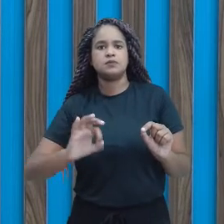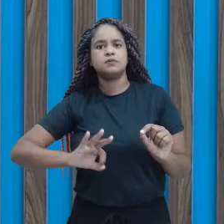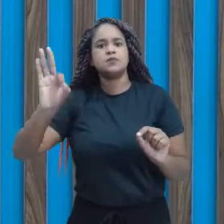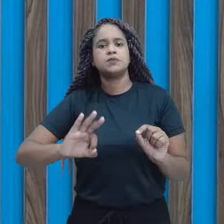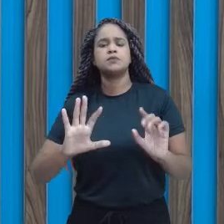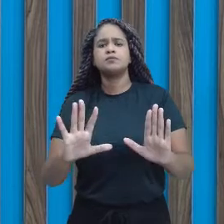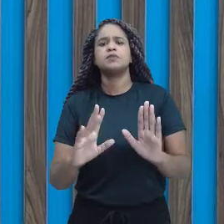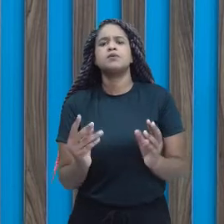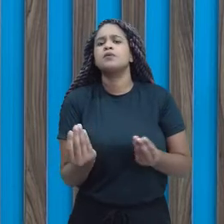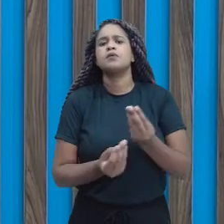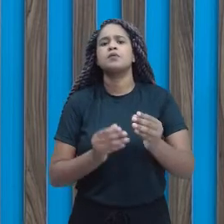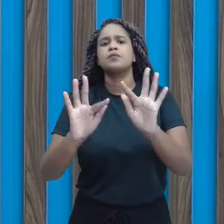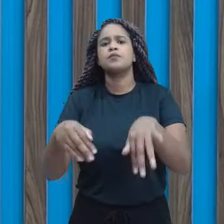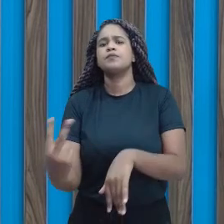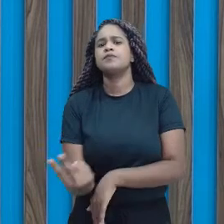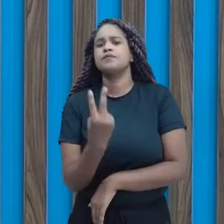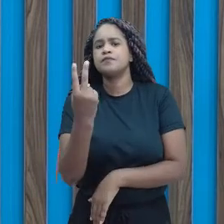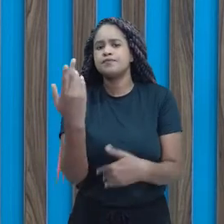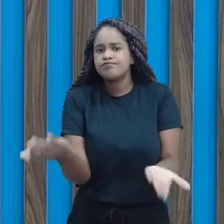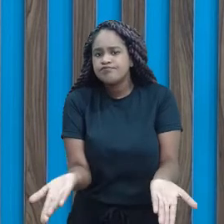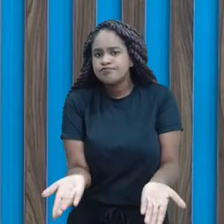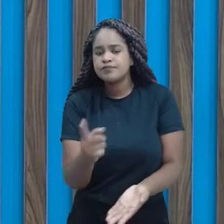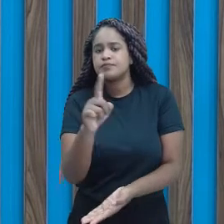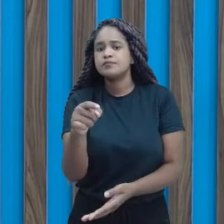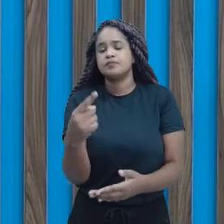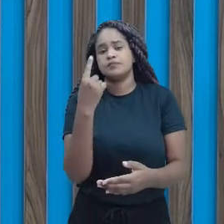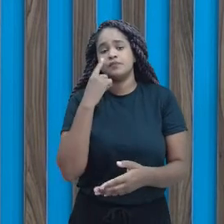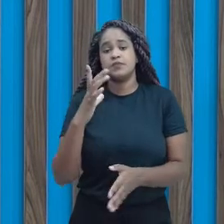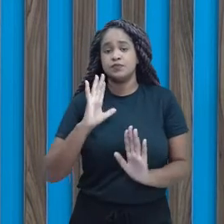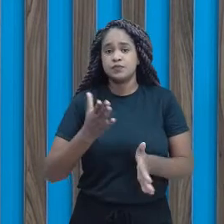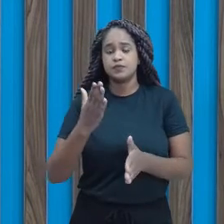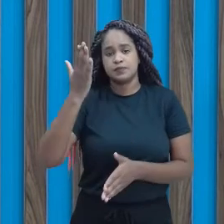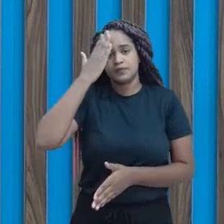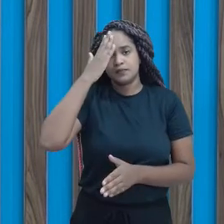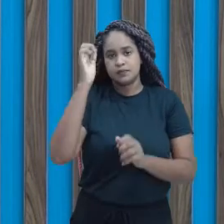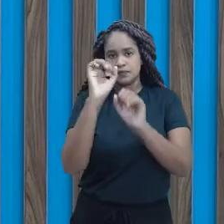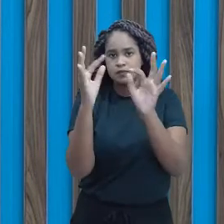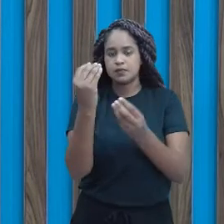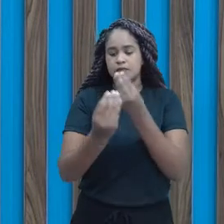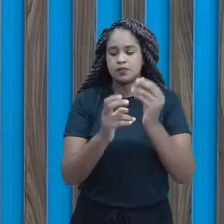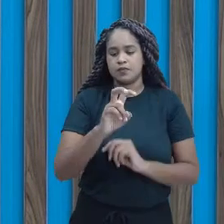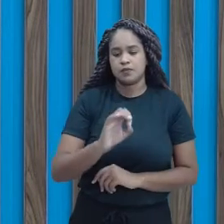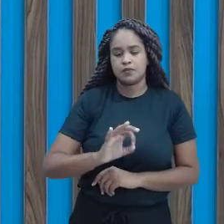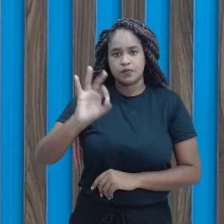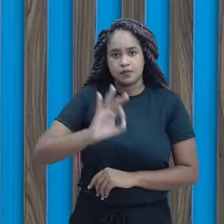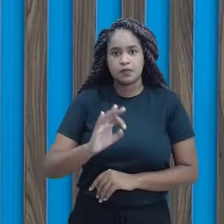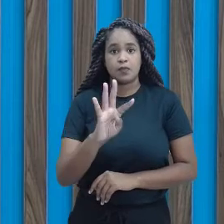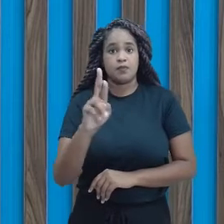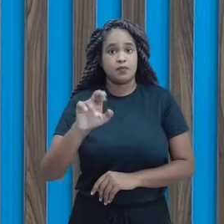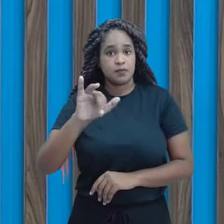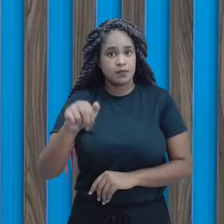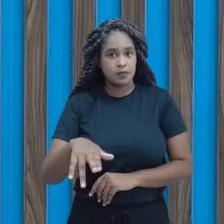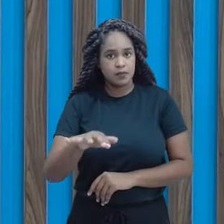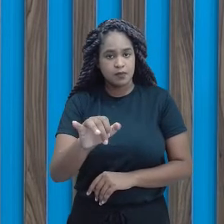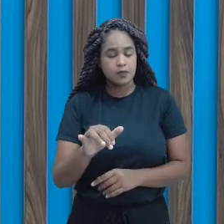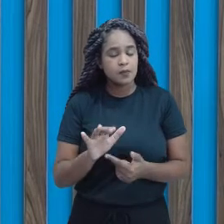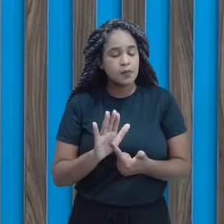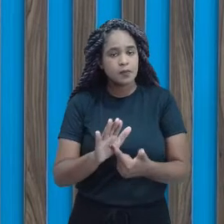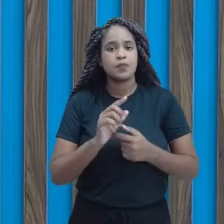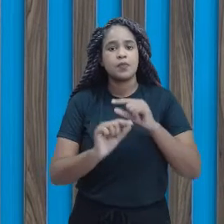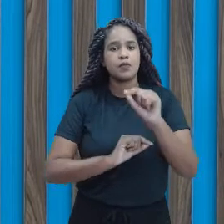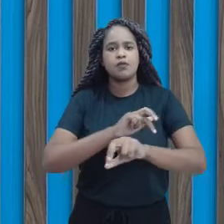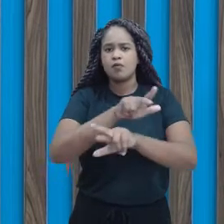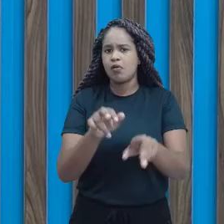várias ideias relacionadas a 50%. Briane trouxe aí várias porcentagens